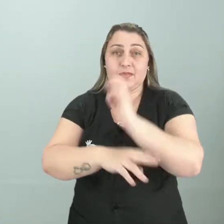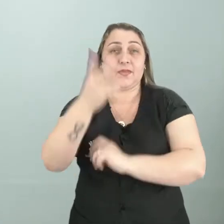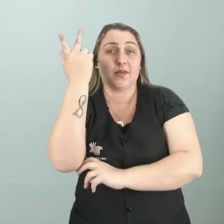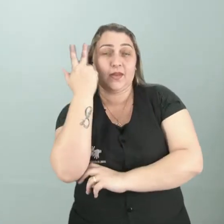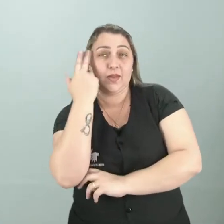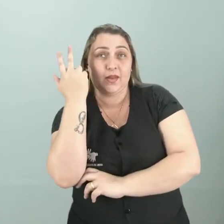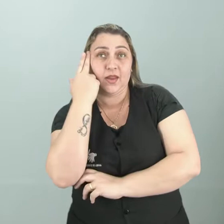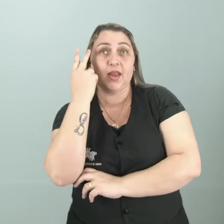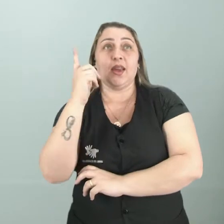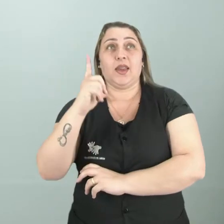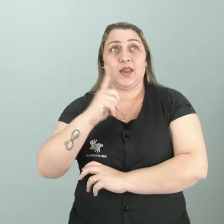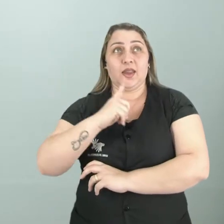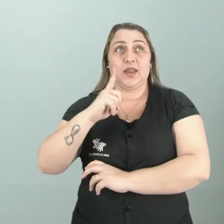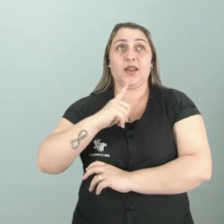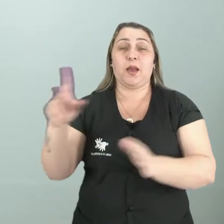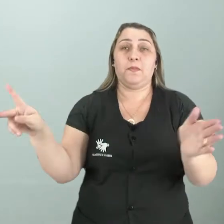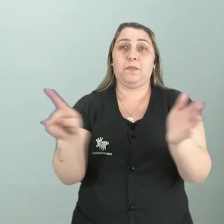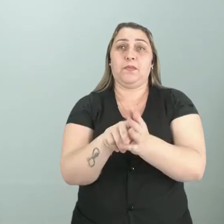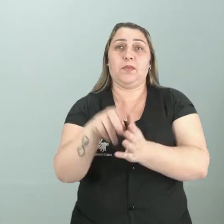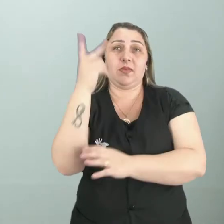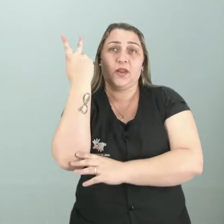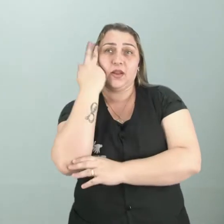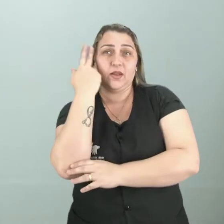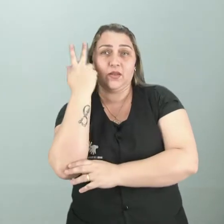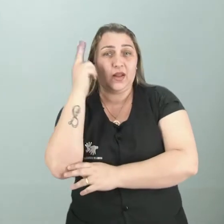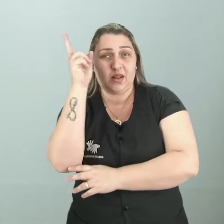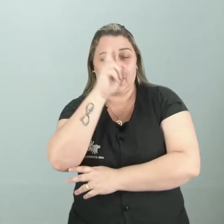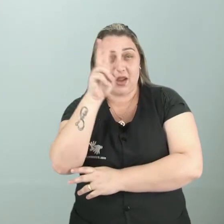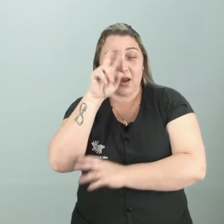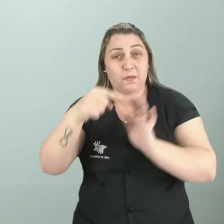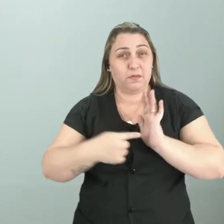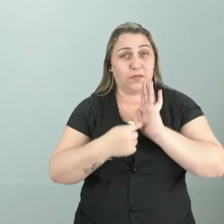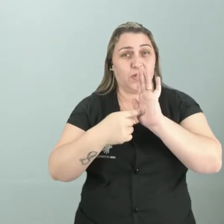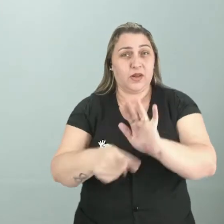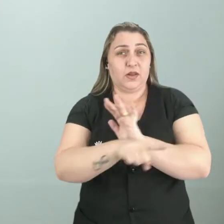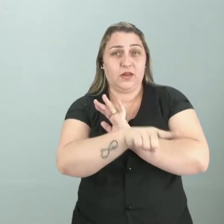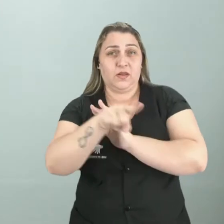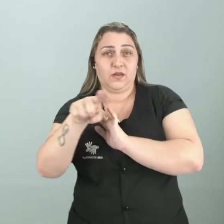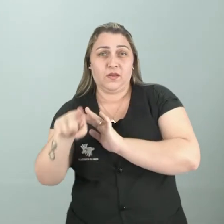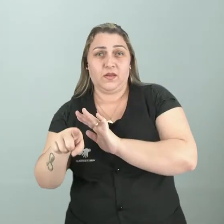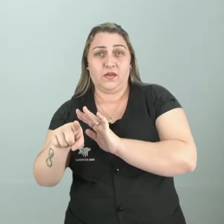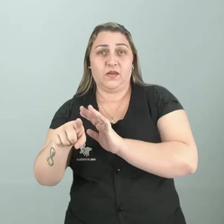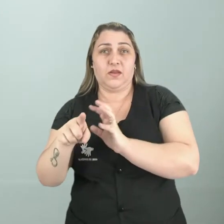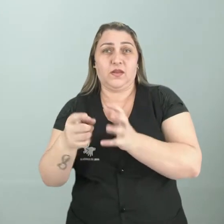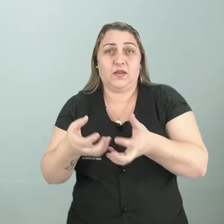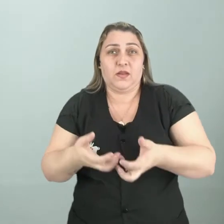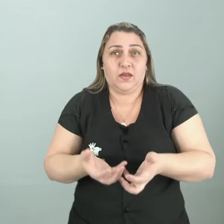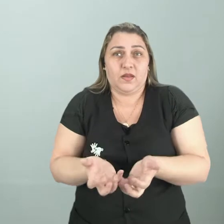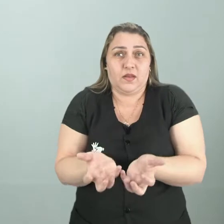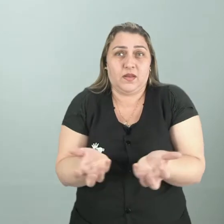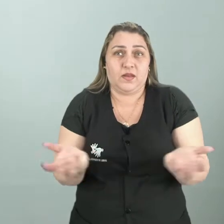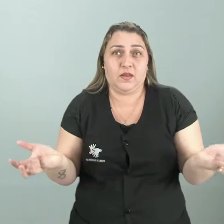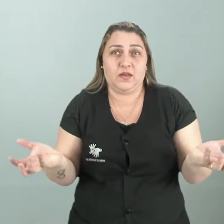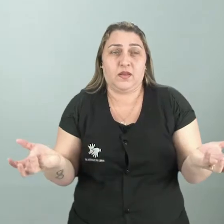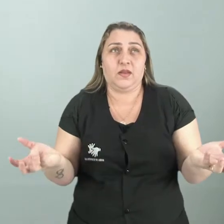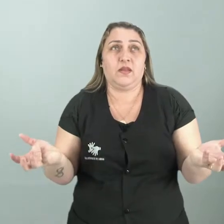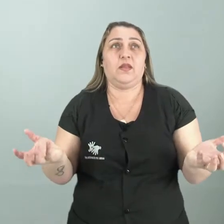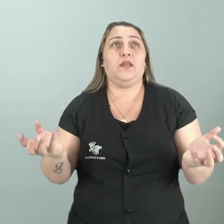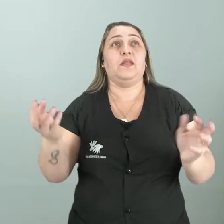aquelas paisagens que têm elementos da natureza. Lembram que eu até mostrei para vocês uma maquete? Essa aqui,